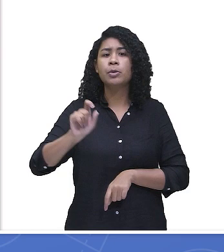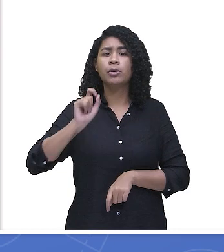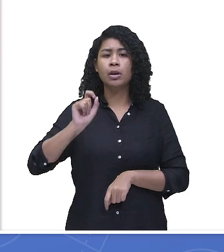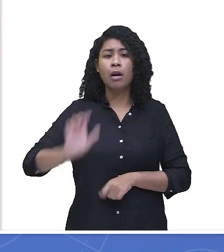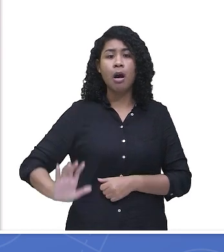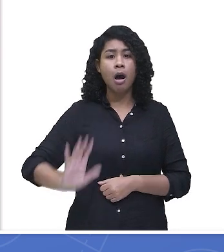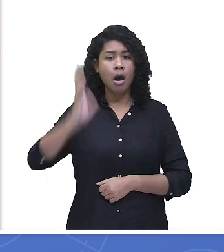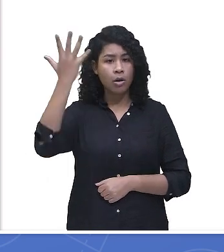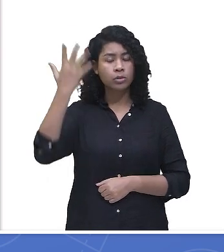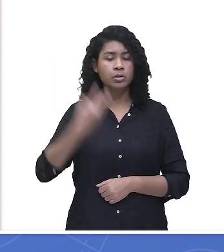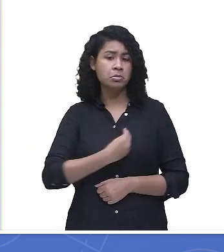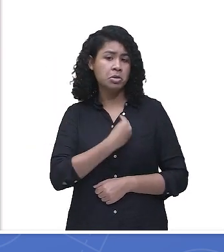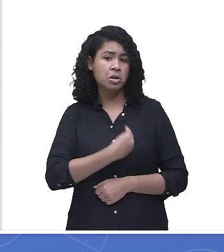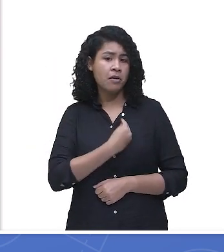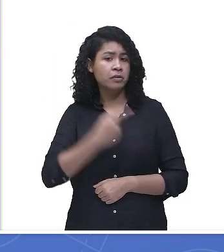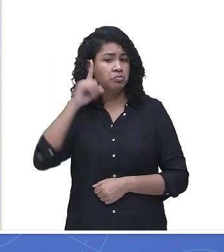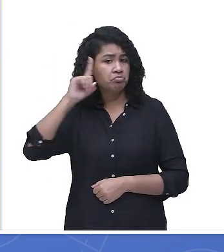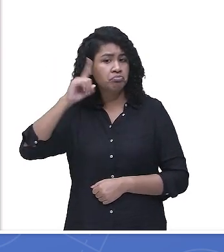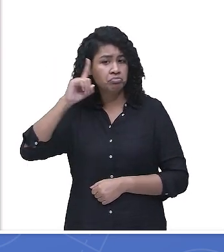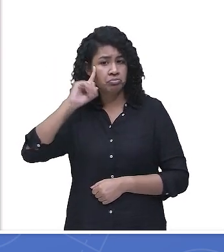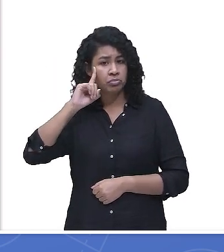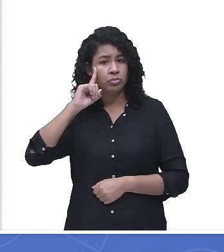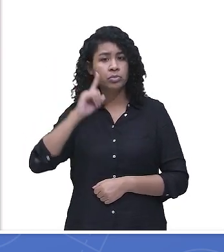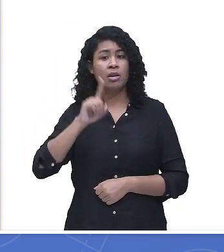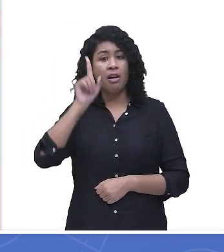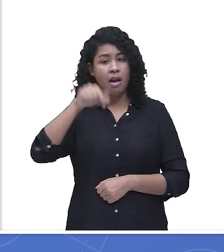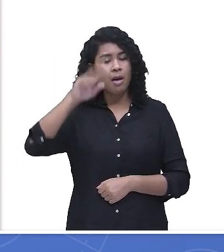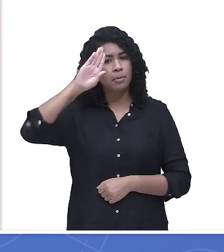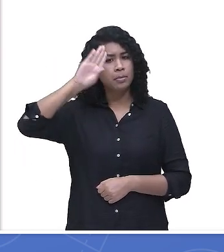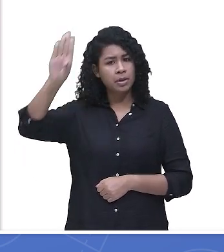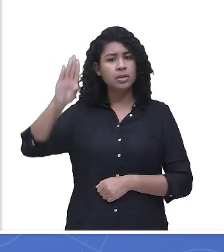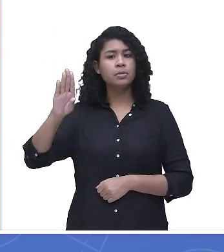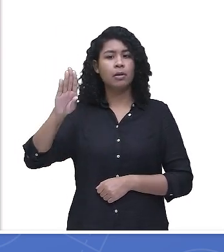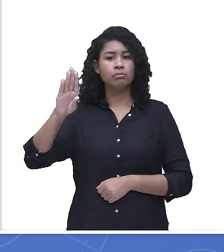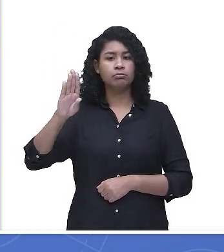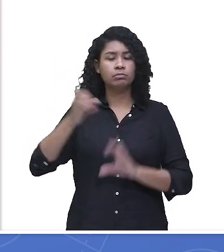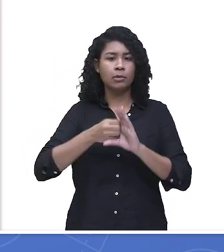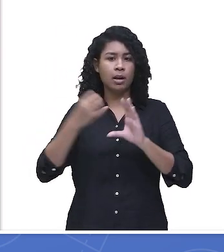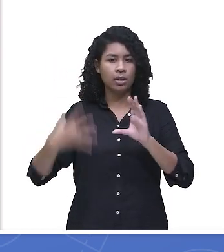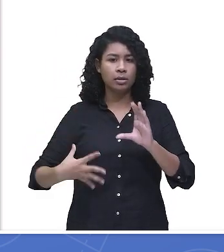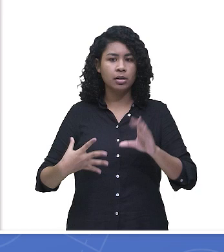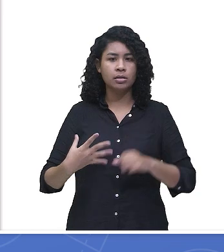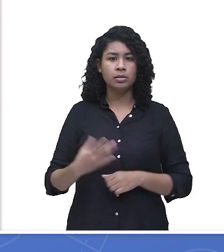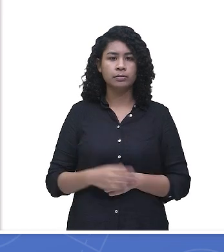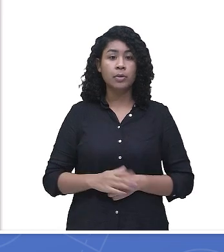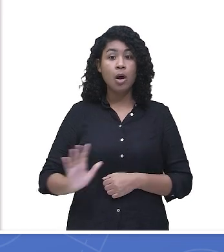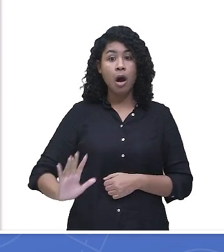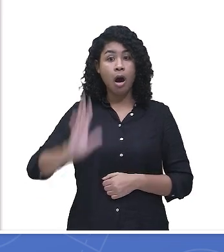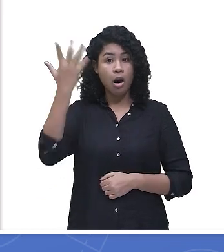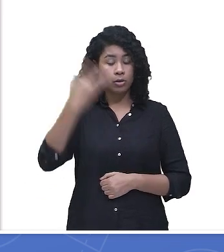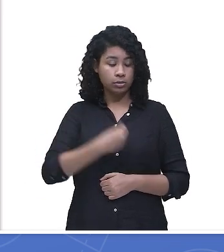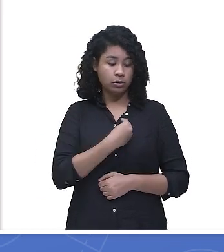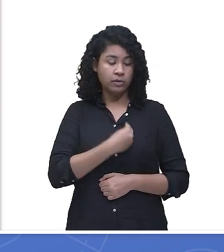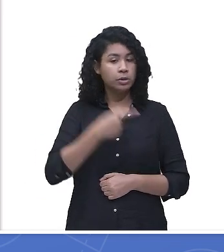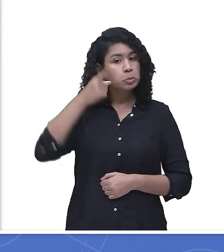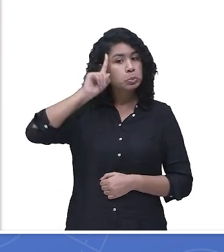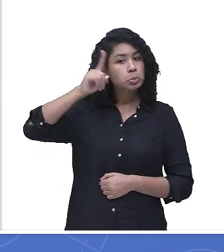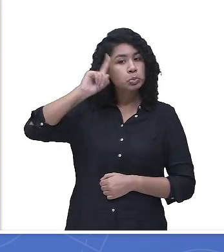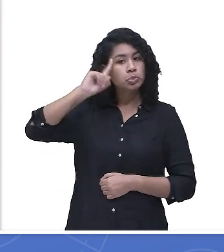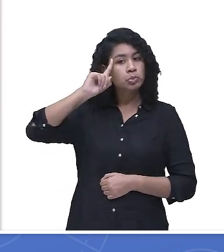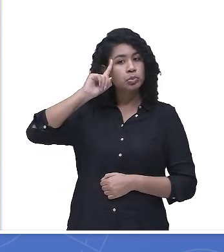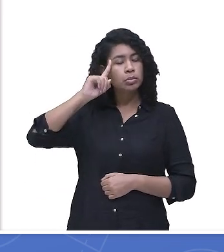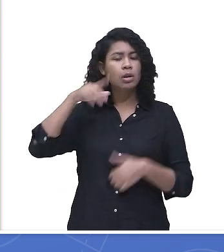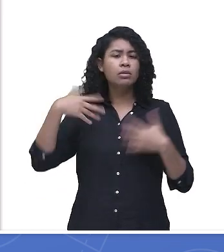acontecimentos corriqueiros do cotidiano. Essa é a principal característica. Cotidiano. Acontecimentos do cotidiano. Então, vai falar de